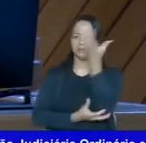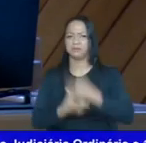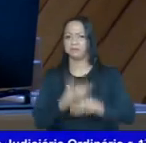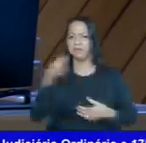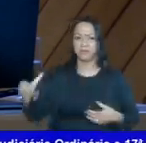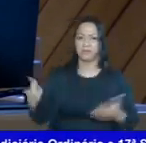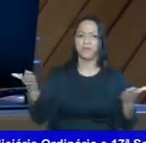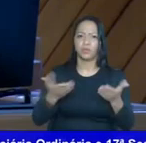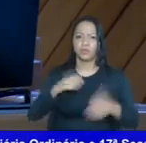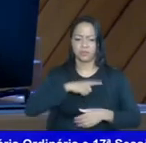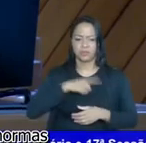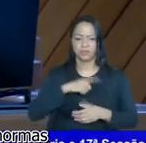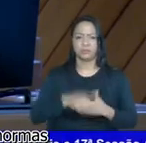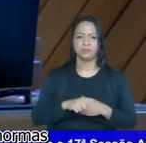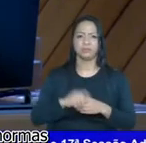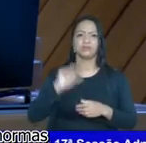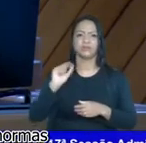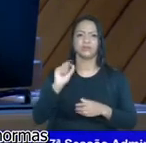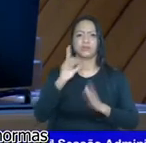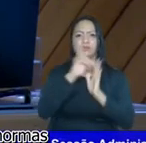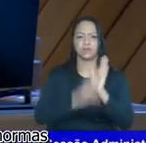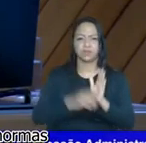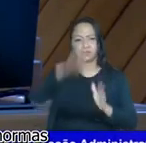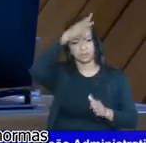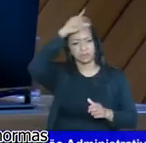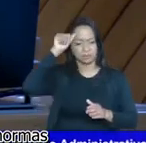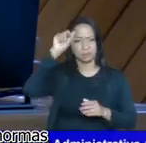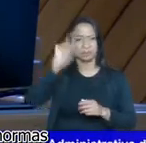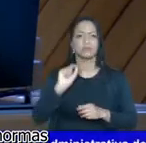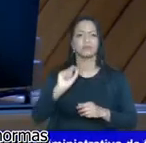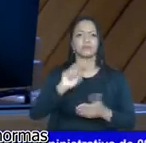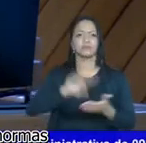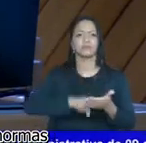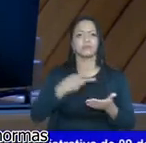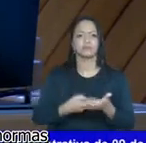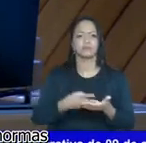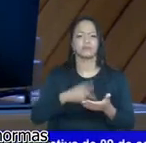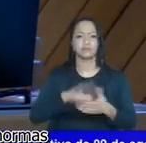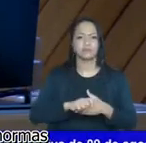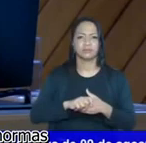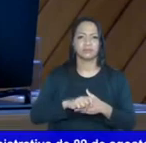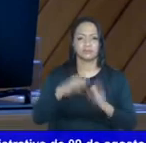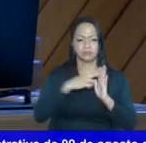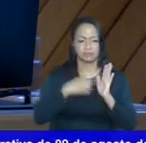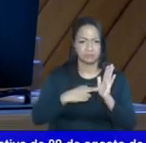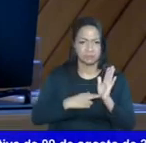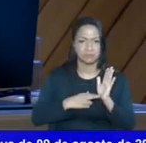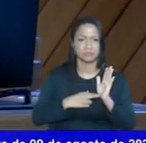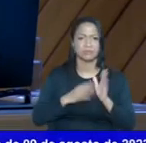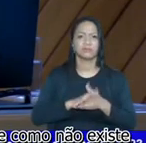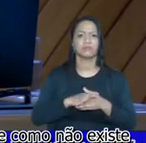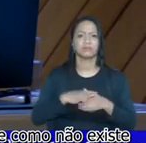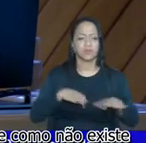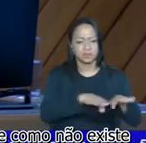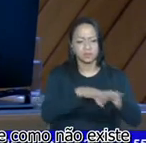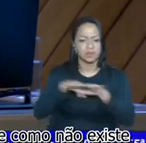Mas hoje tem. E o que é o direito amazônico? É você interpretar as normas de